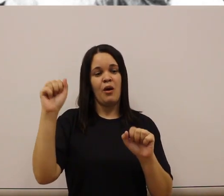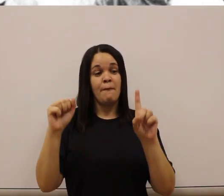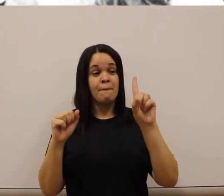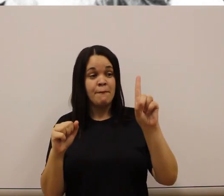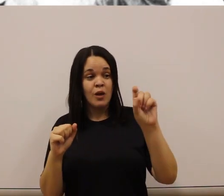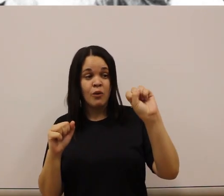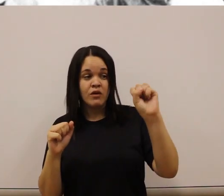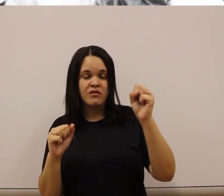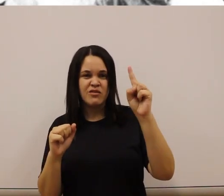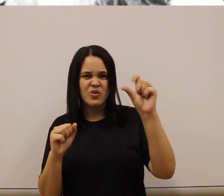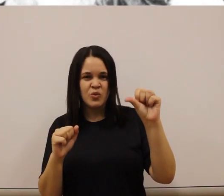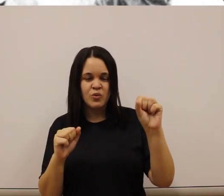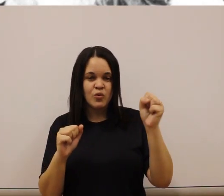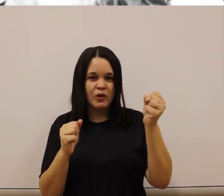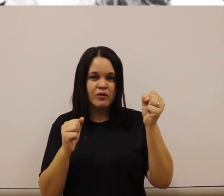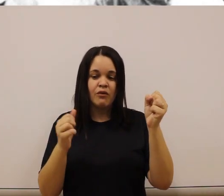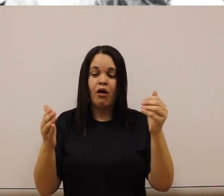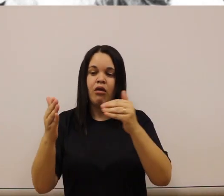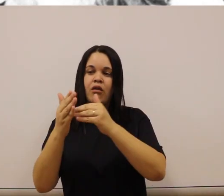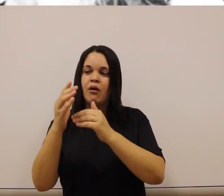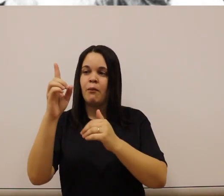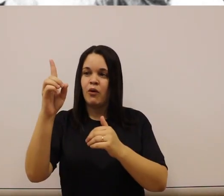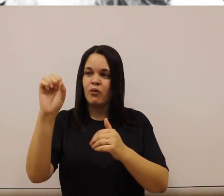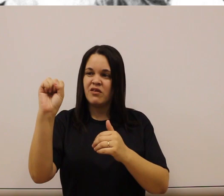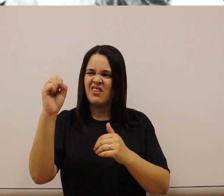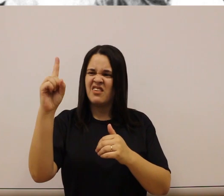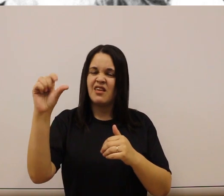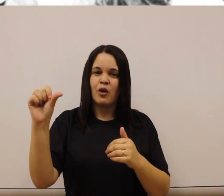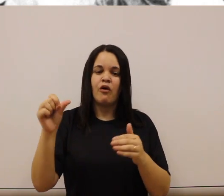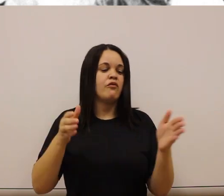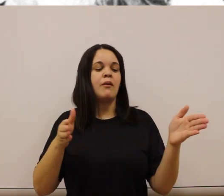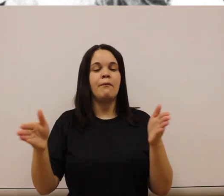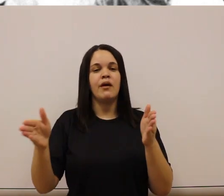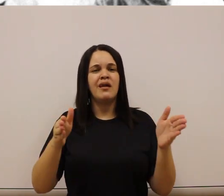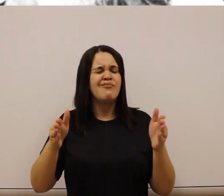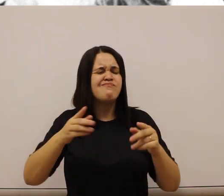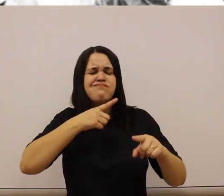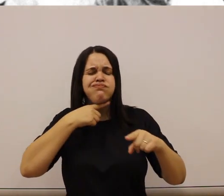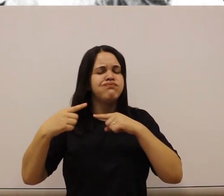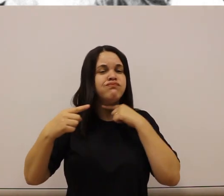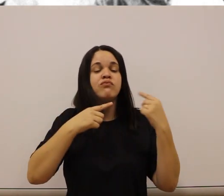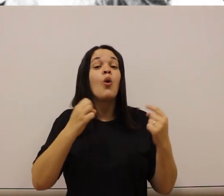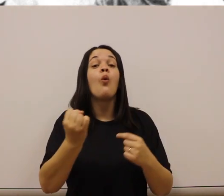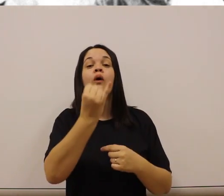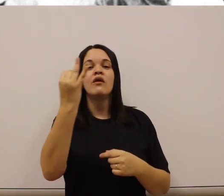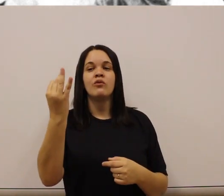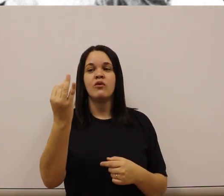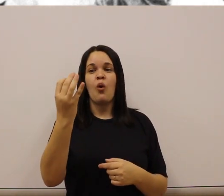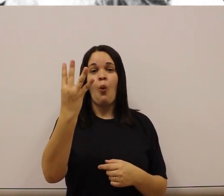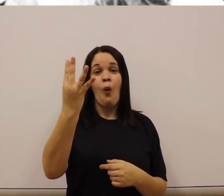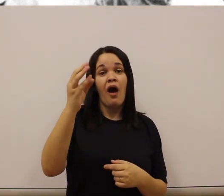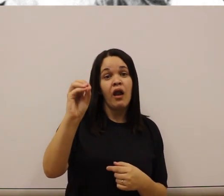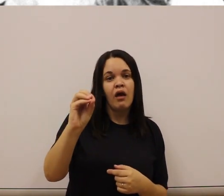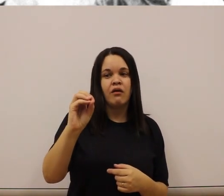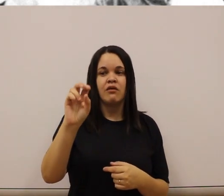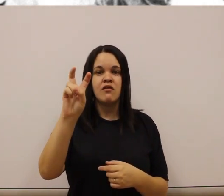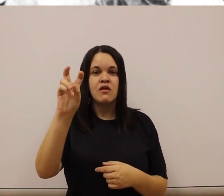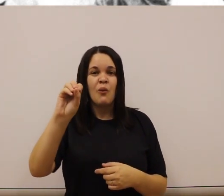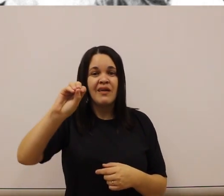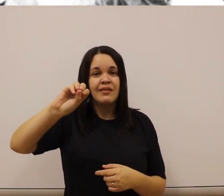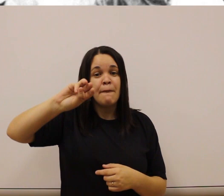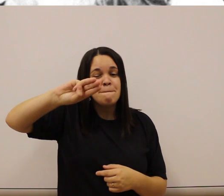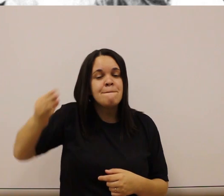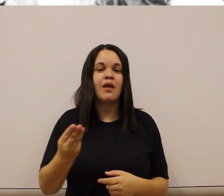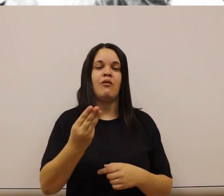1918 e 1919. Estima-se que esta pandemia matou de 40 a 50 milhões